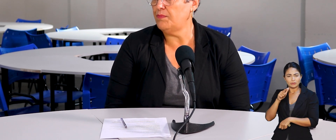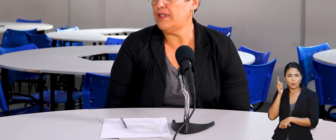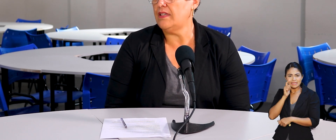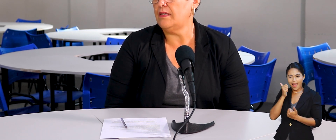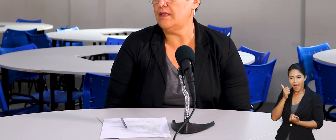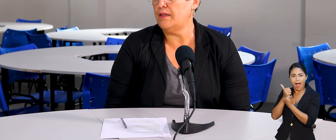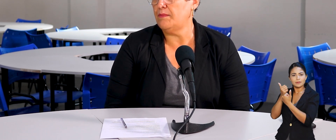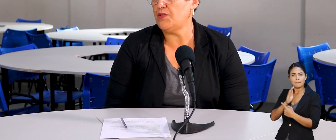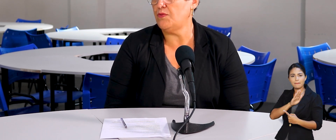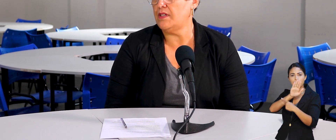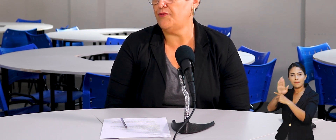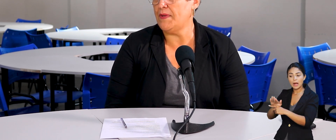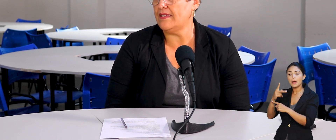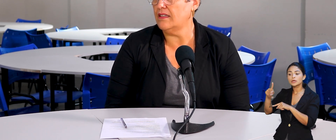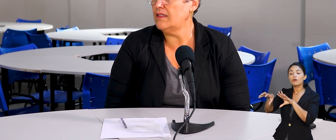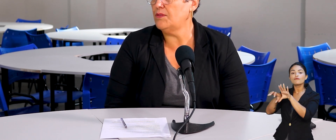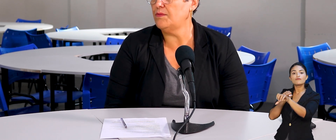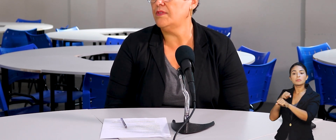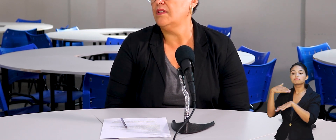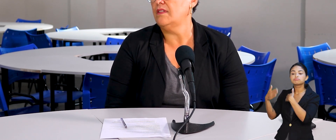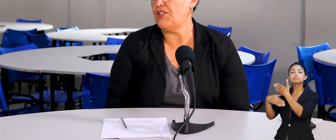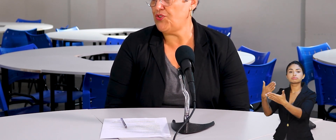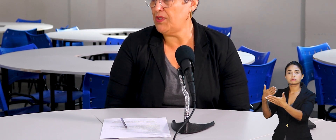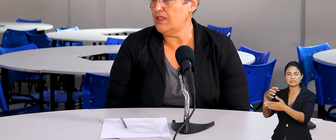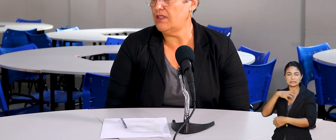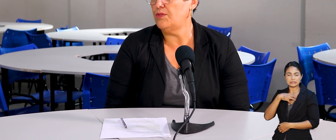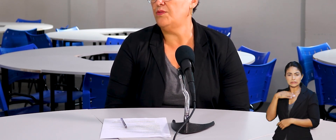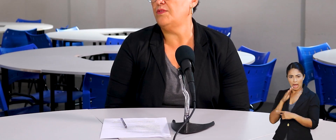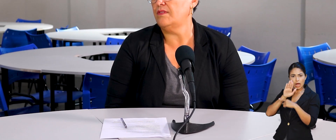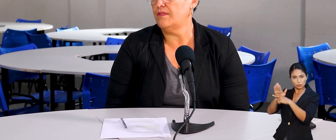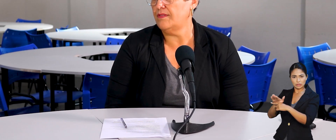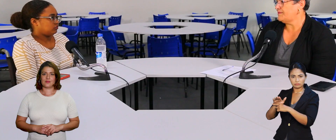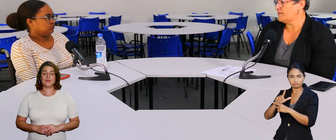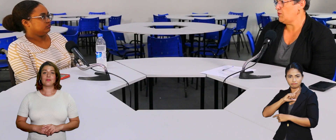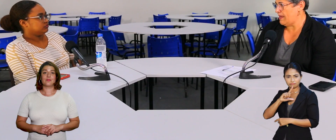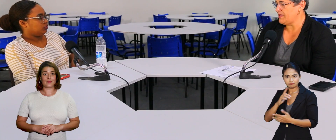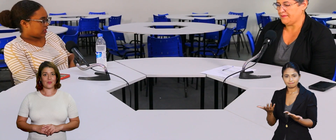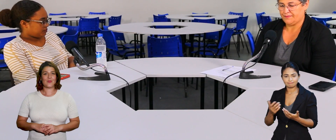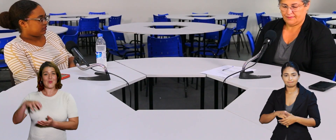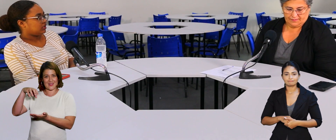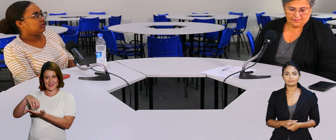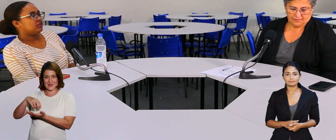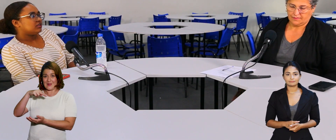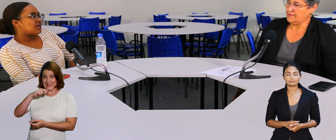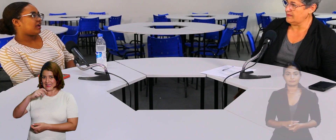contribuindo para a sua formação? Está te ajudando? O NAP? O